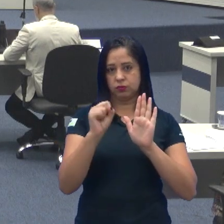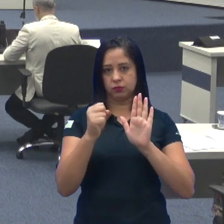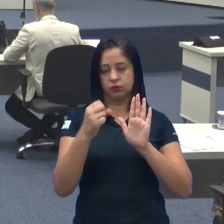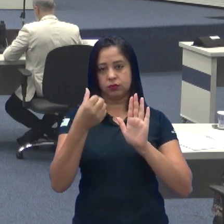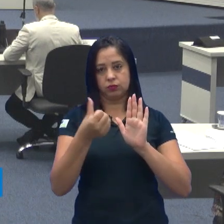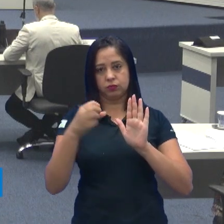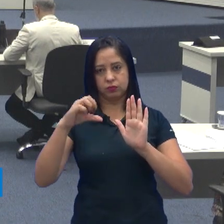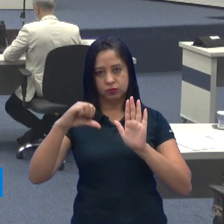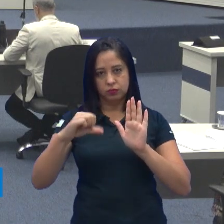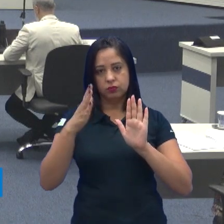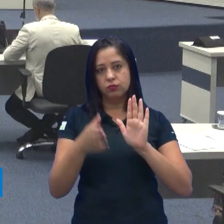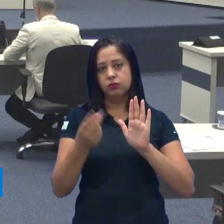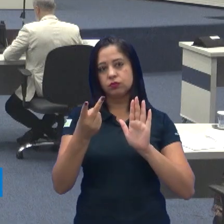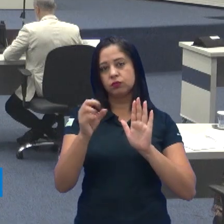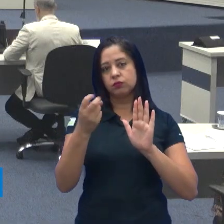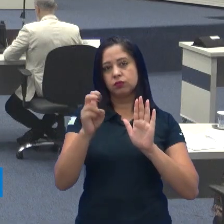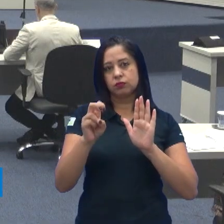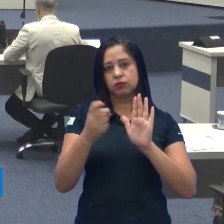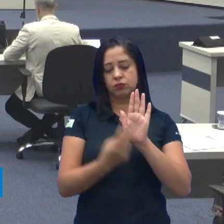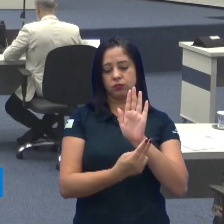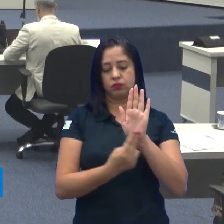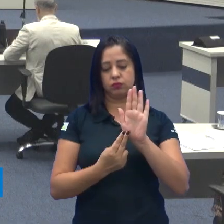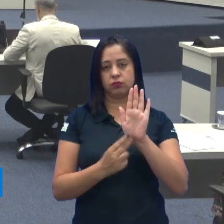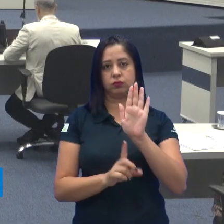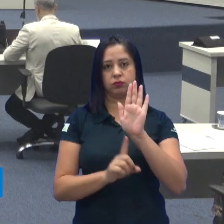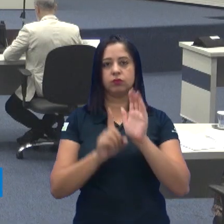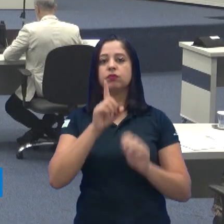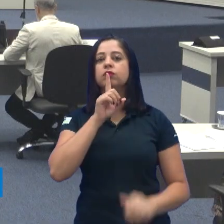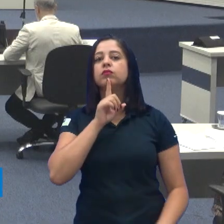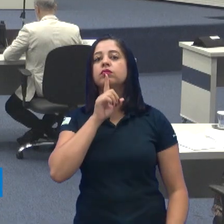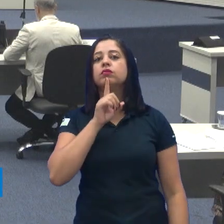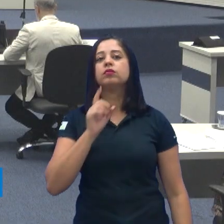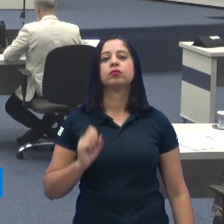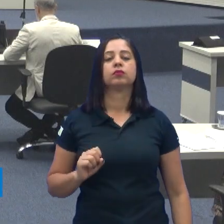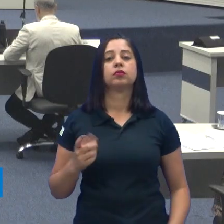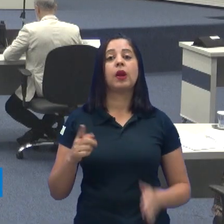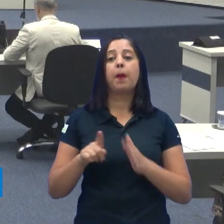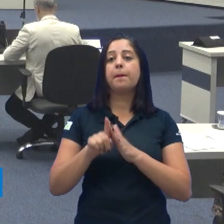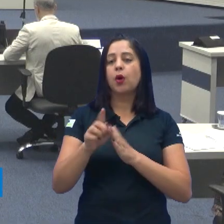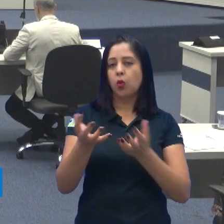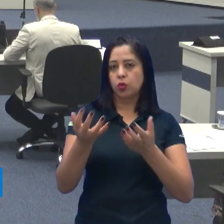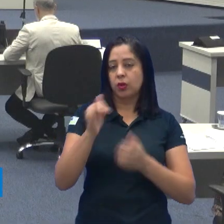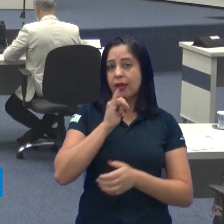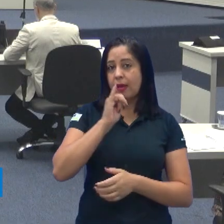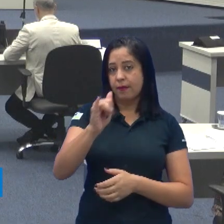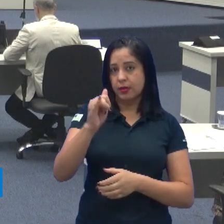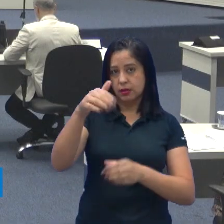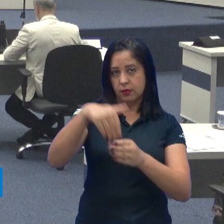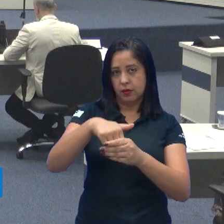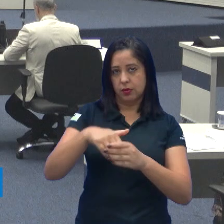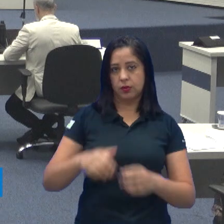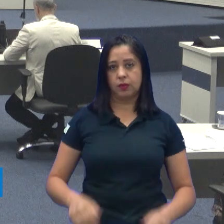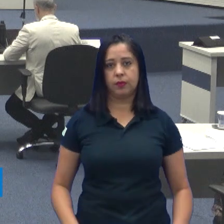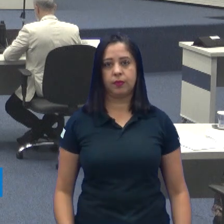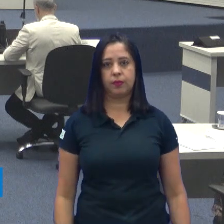3869/2025, autoria do vereador Sérgio Camargo. Consulta a liderança e desejo de caminhar o voto.